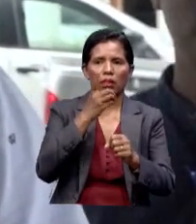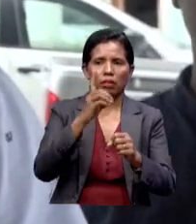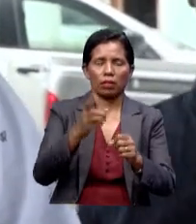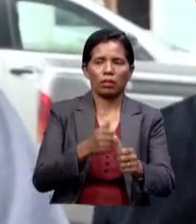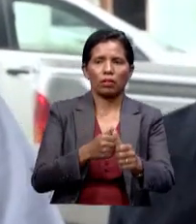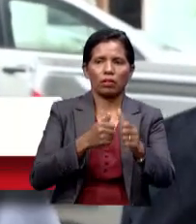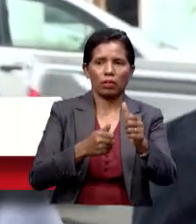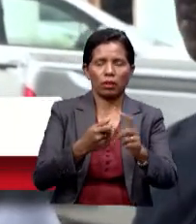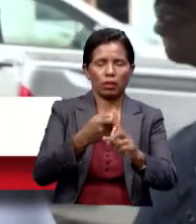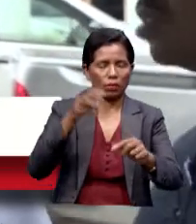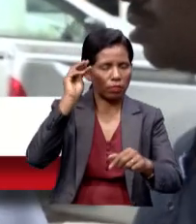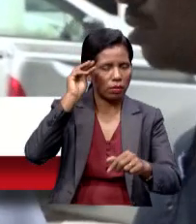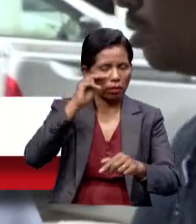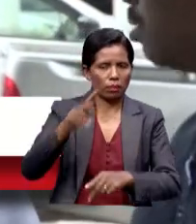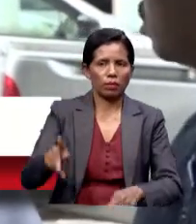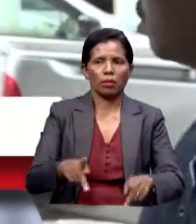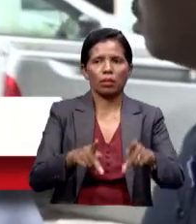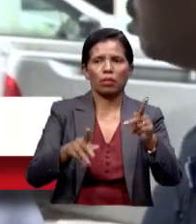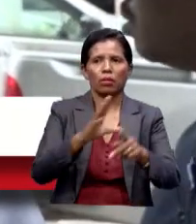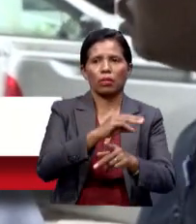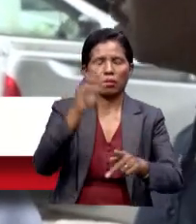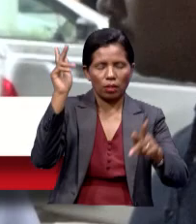notificação do Ministério Público, quando o caso